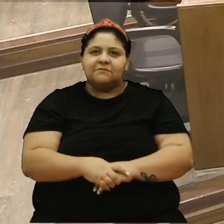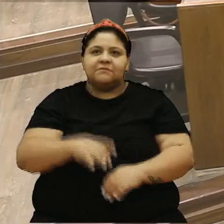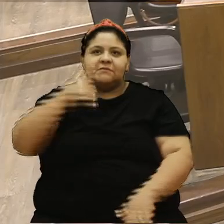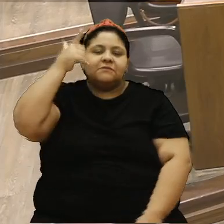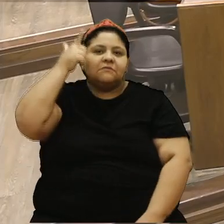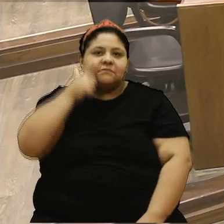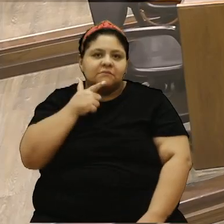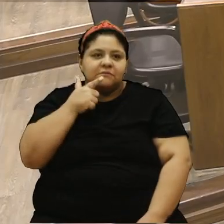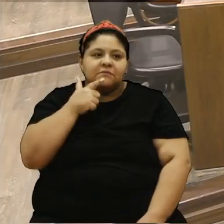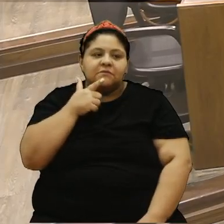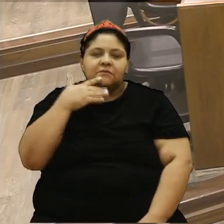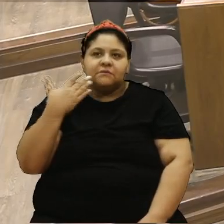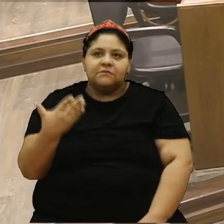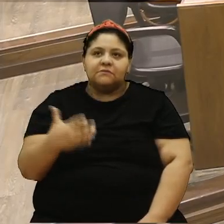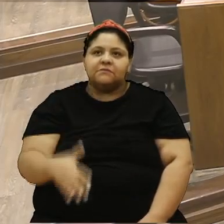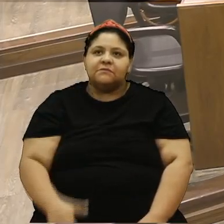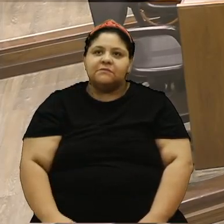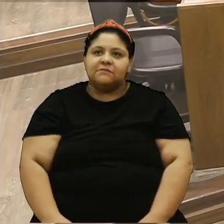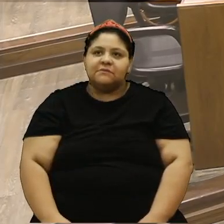Carinhato.